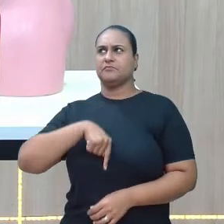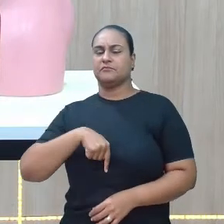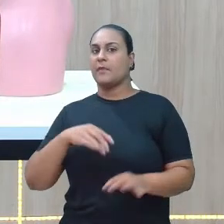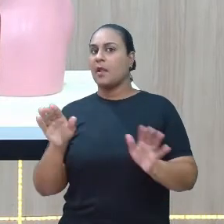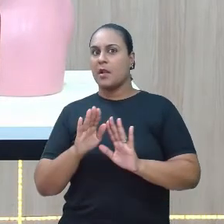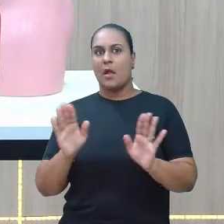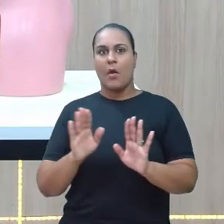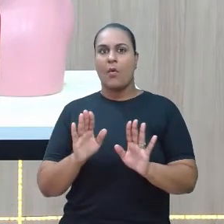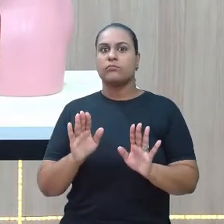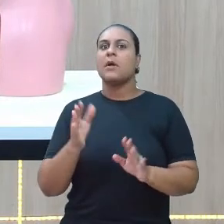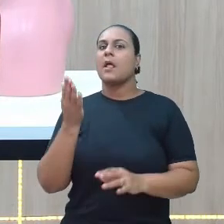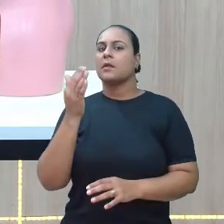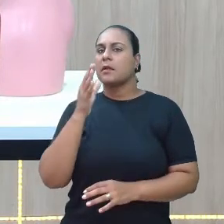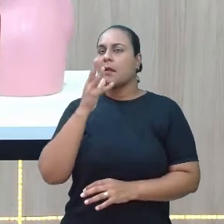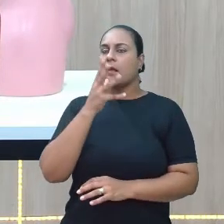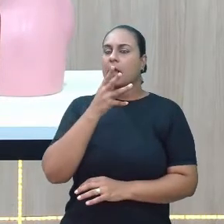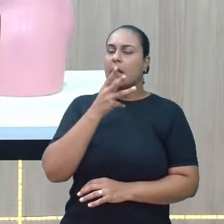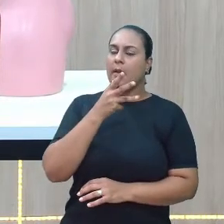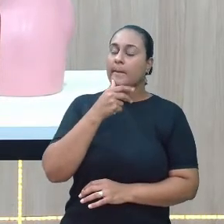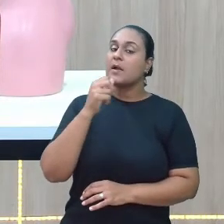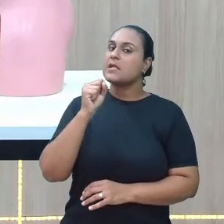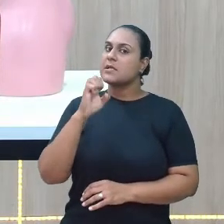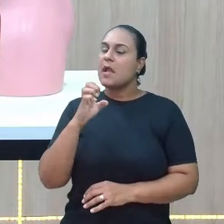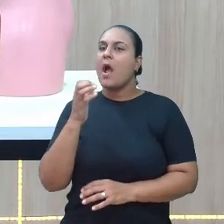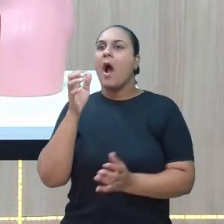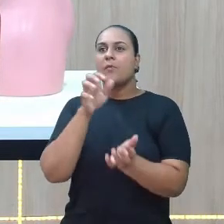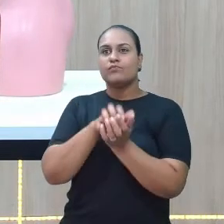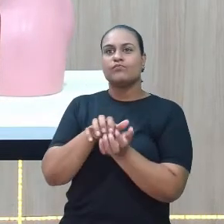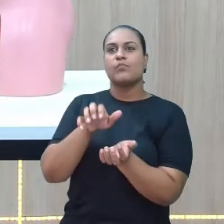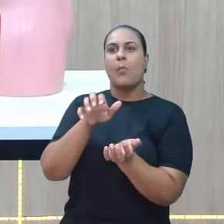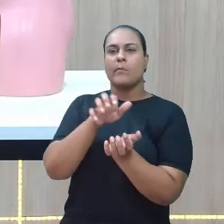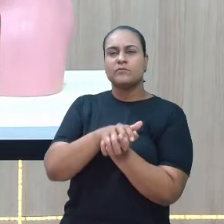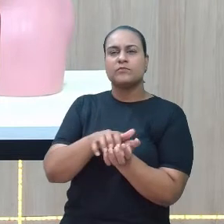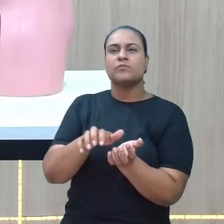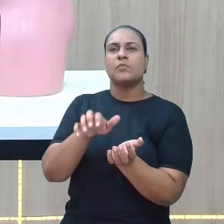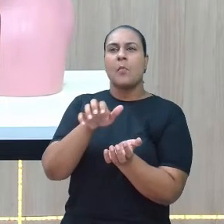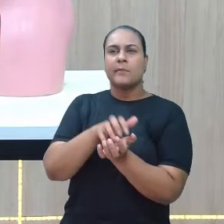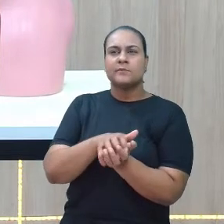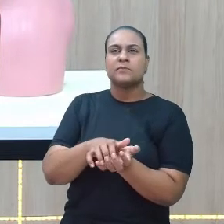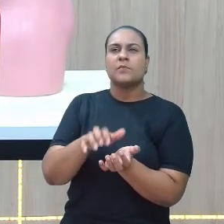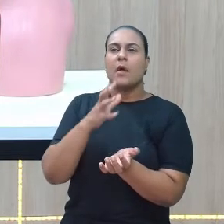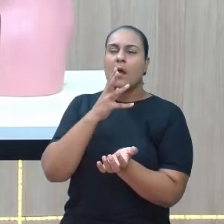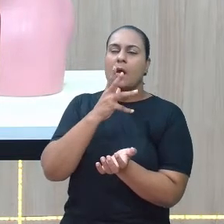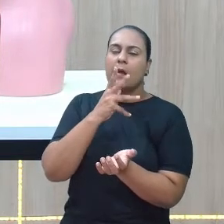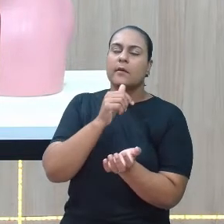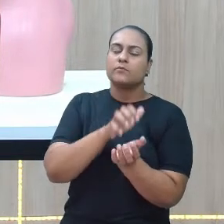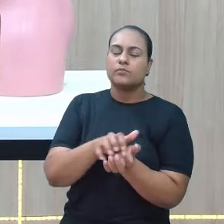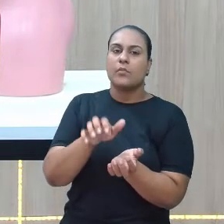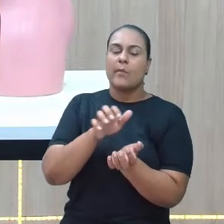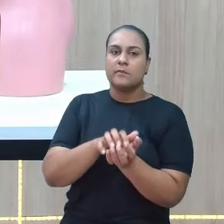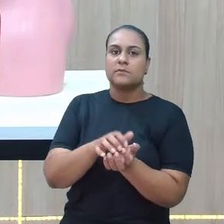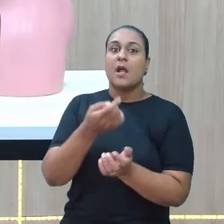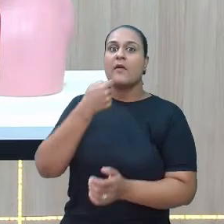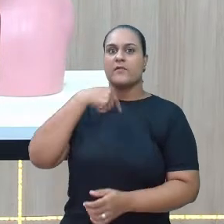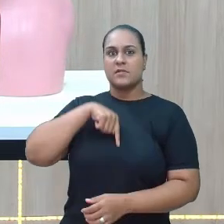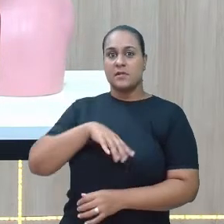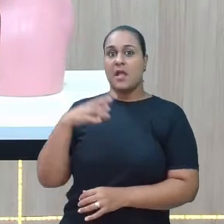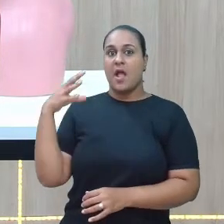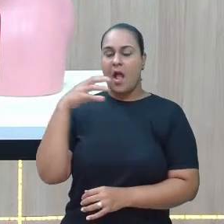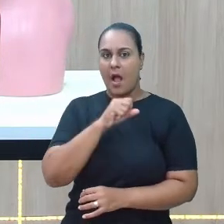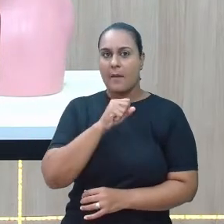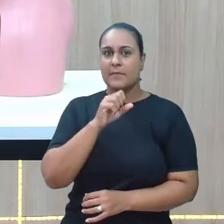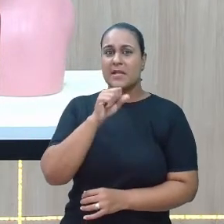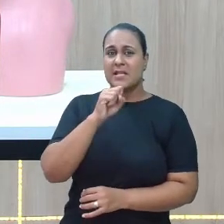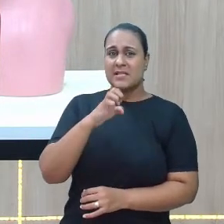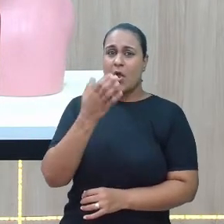ser digerido. Se mastigarmos bem, ele vai ser digerido mais rápido. Se mastigarmos rápido, de